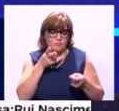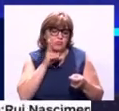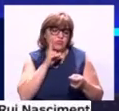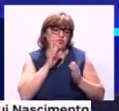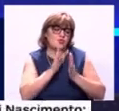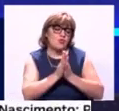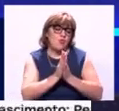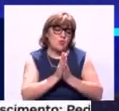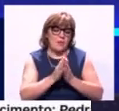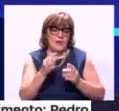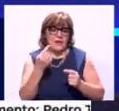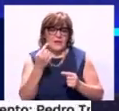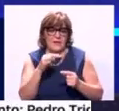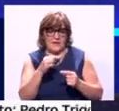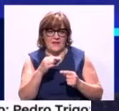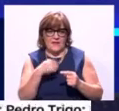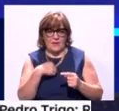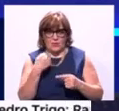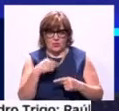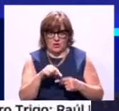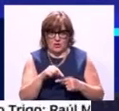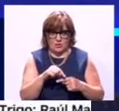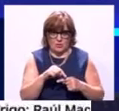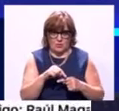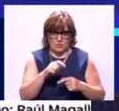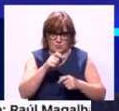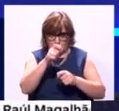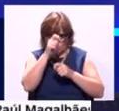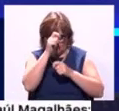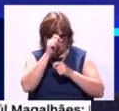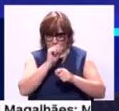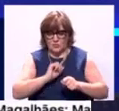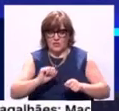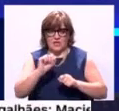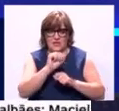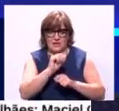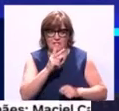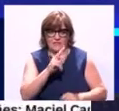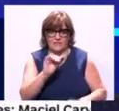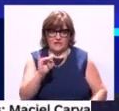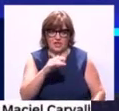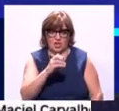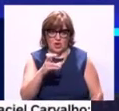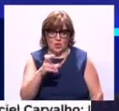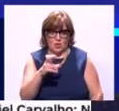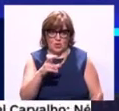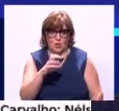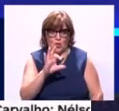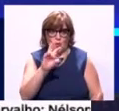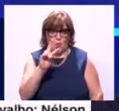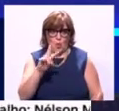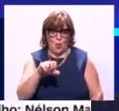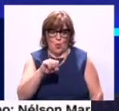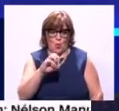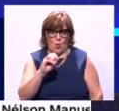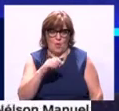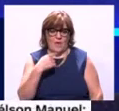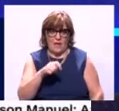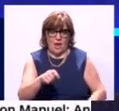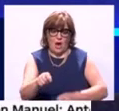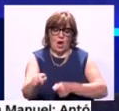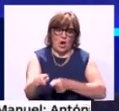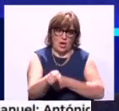desculpa pela consideração que tenho ao Vítor Hugo, um dos grandes emblemas do